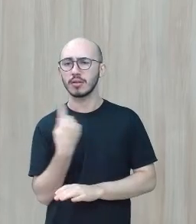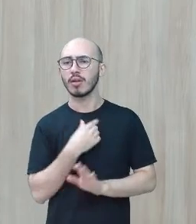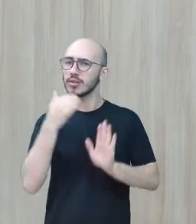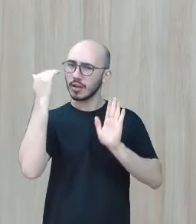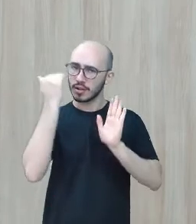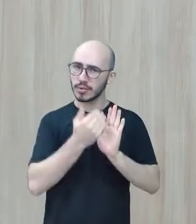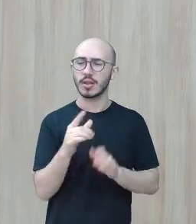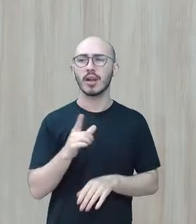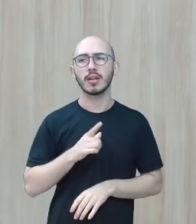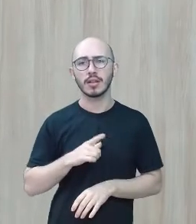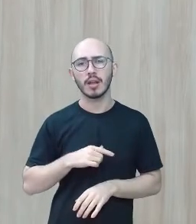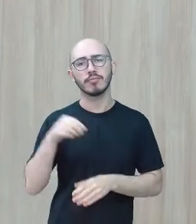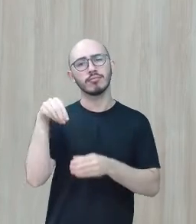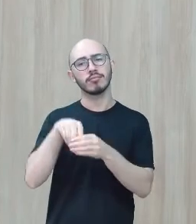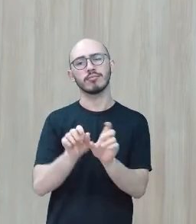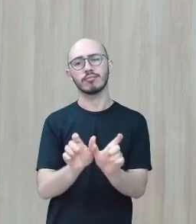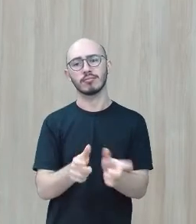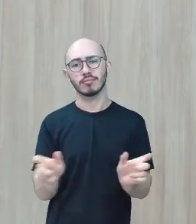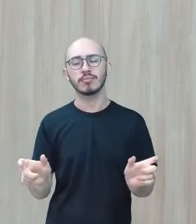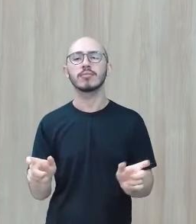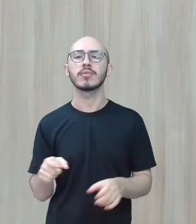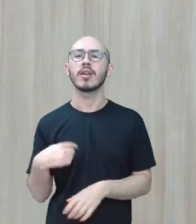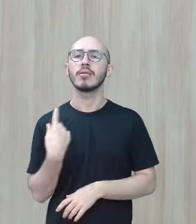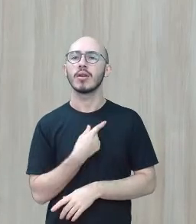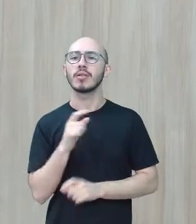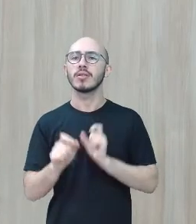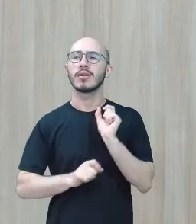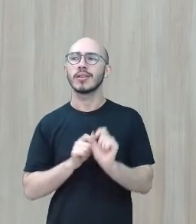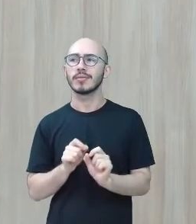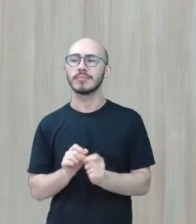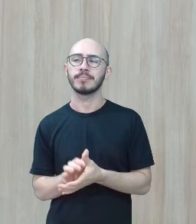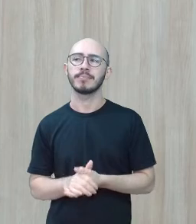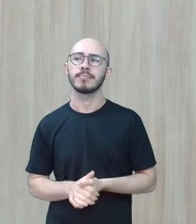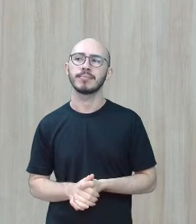Essas regras estão onde? Na gramática. E por isso que, mesmo que